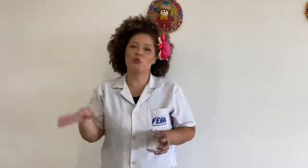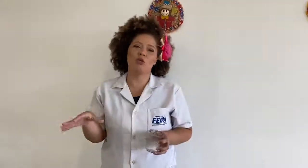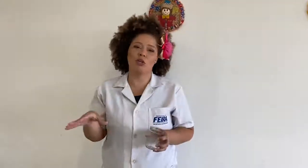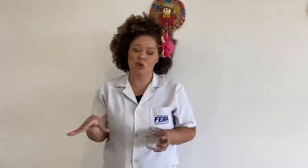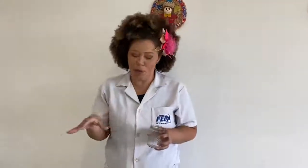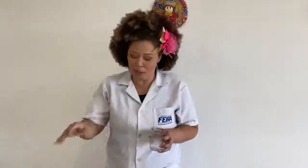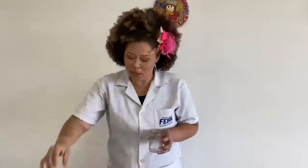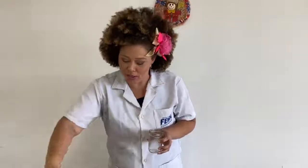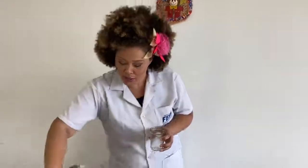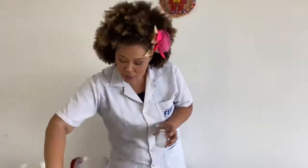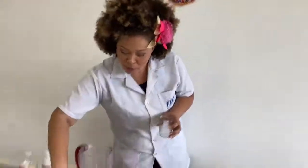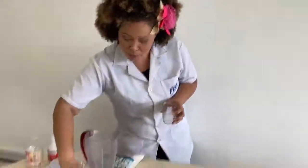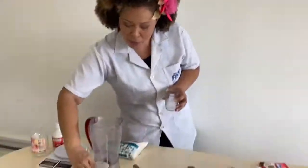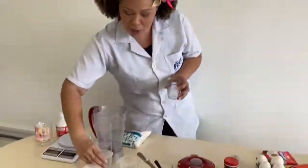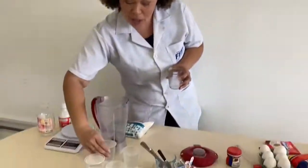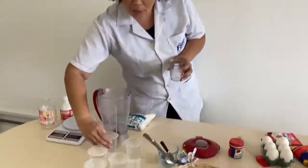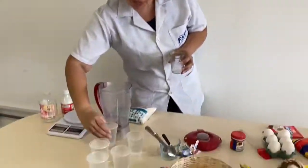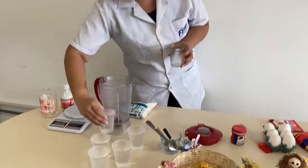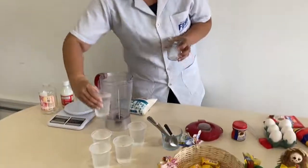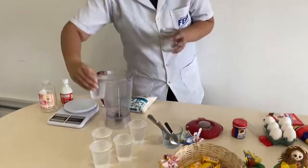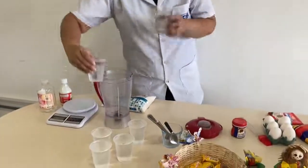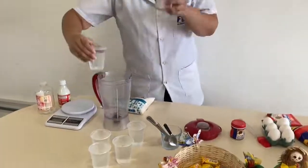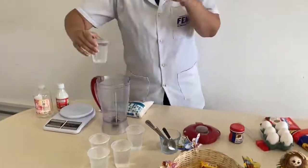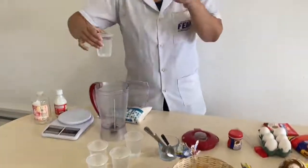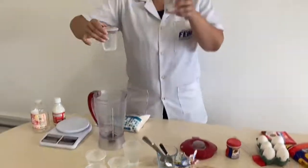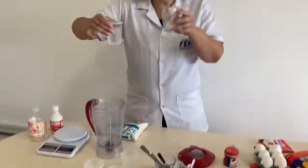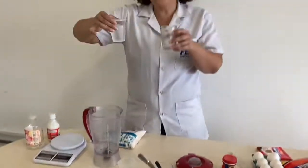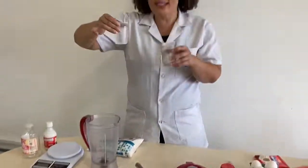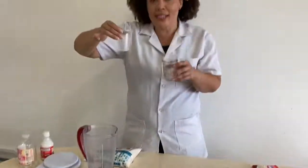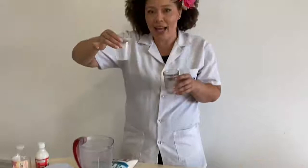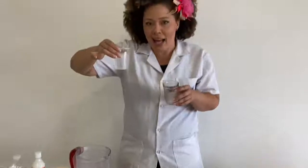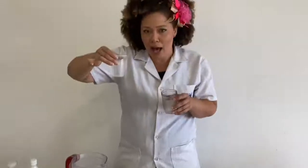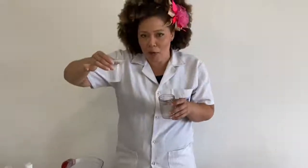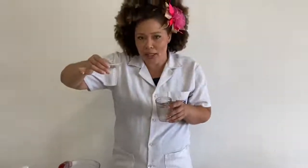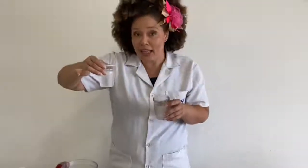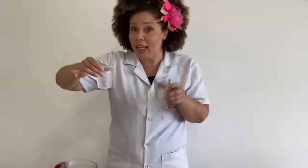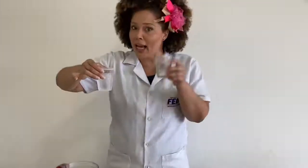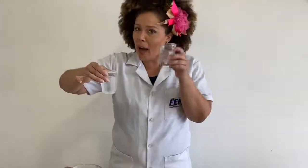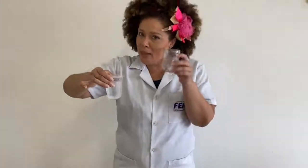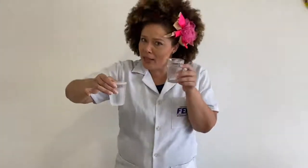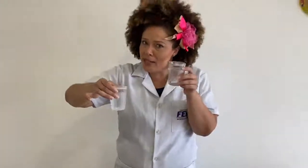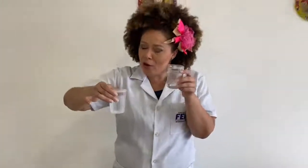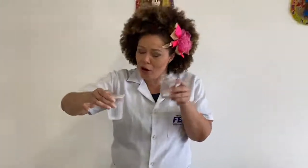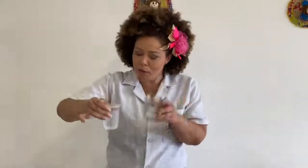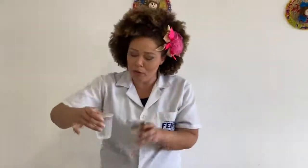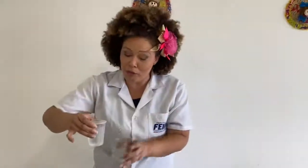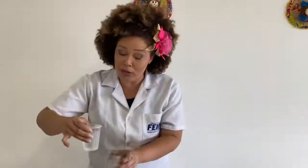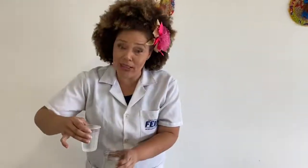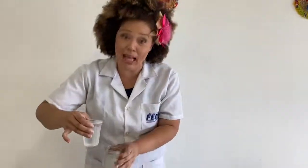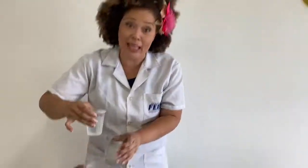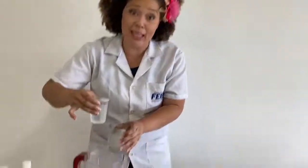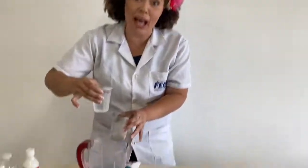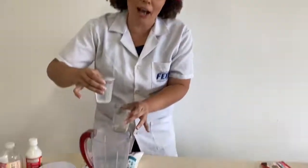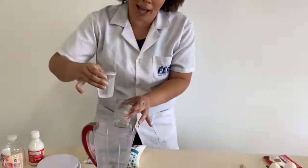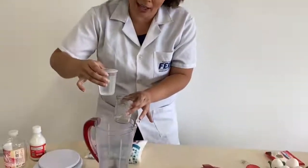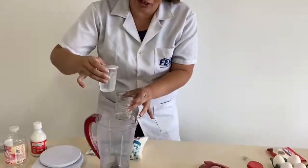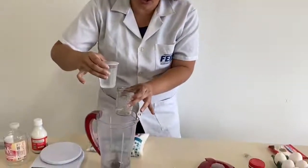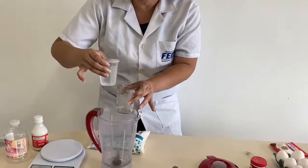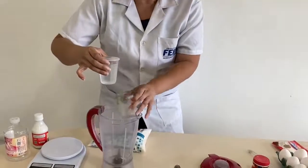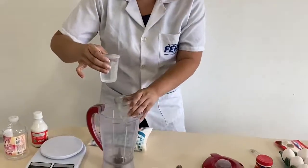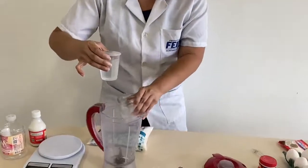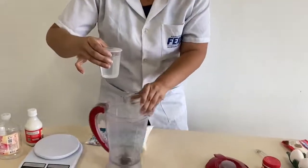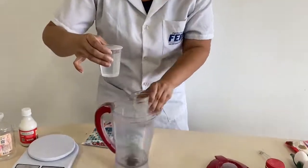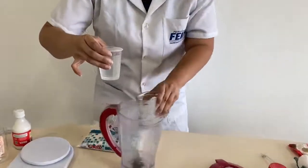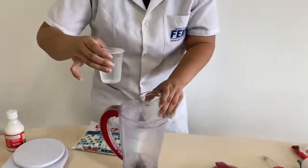todo mundo tem um copo desse. Vamos lá. Será que essa água daqui cabe nesse copo? Vamos tentar aqui, aqui,